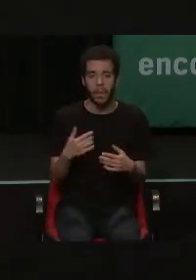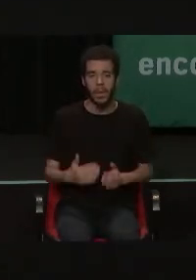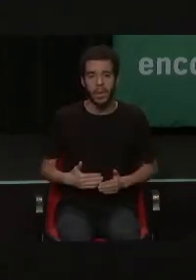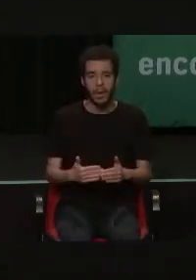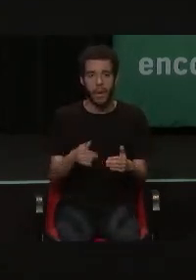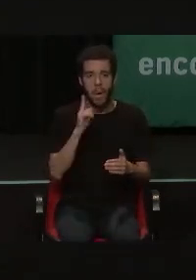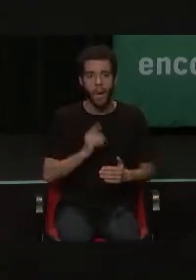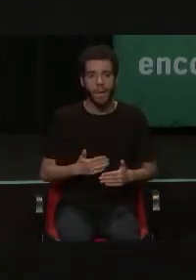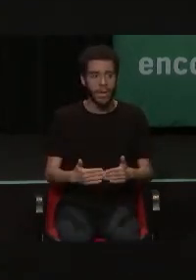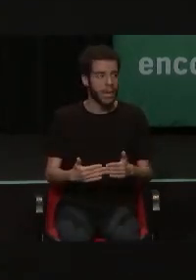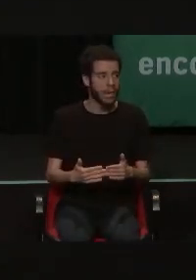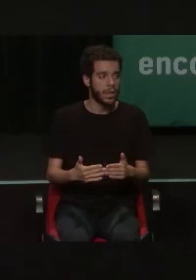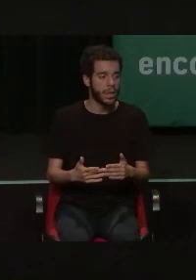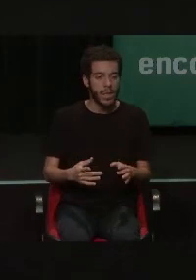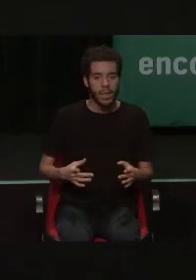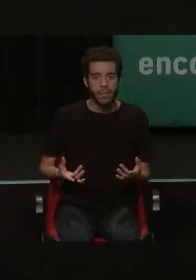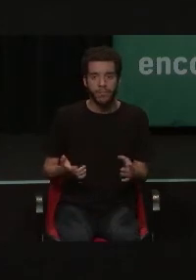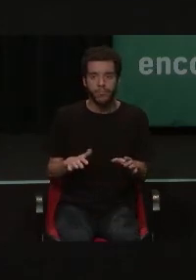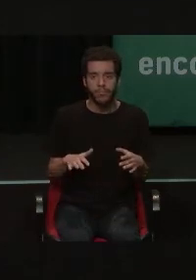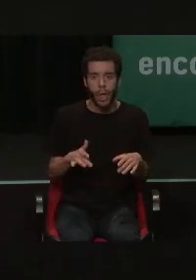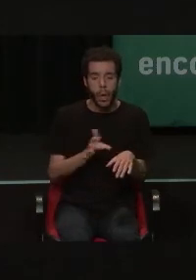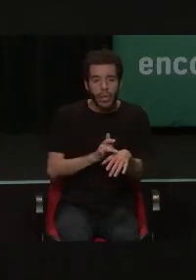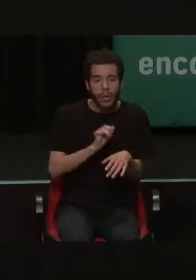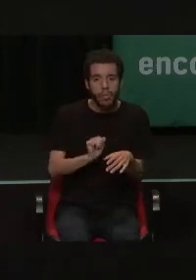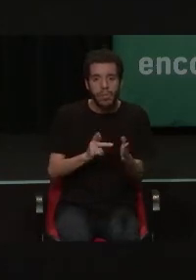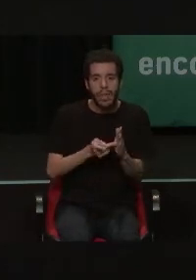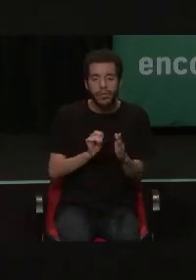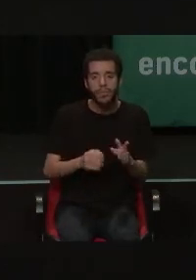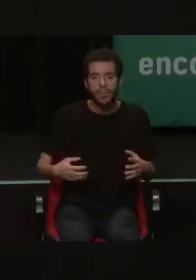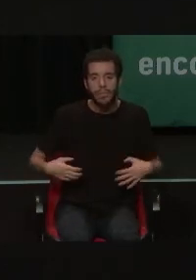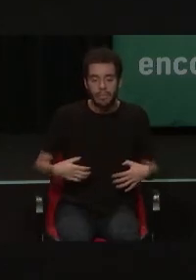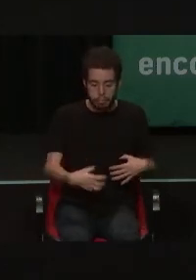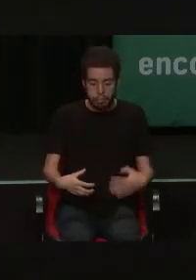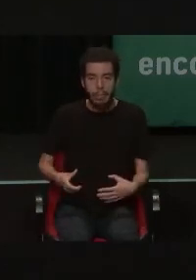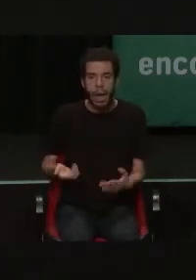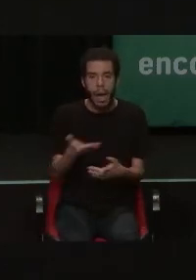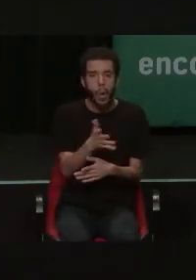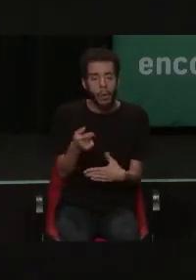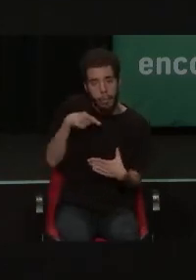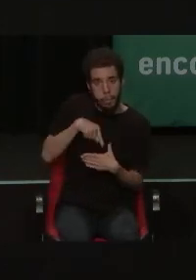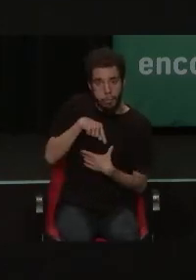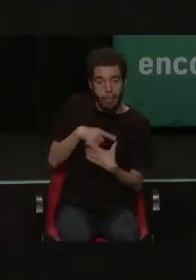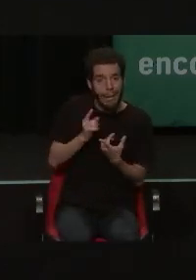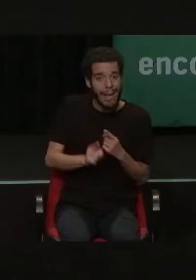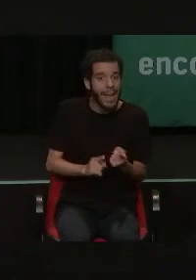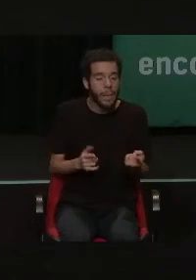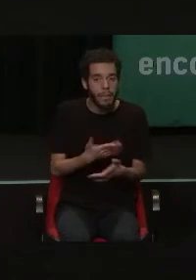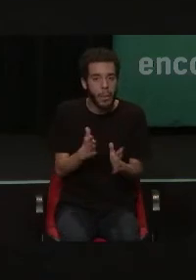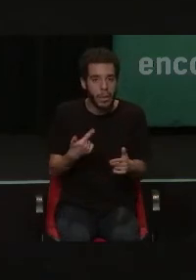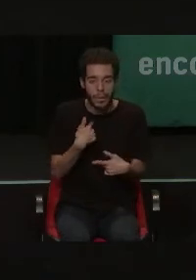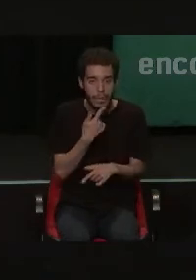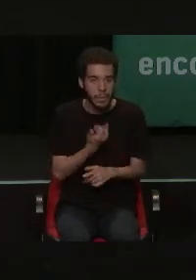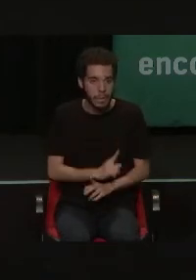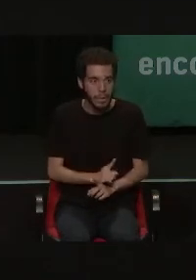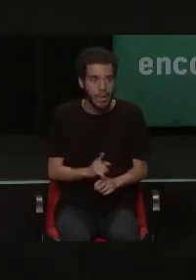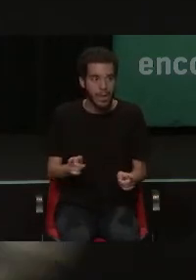Onde é que coloca o sensor na barriga da minha grávida? Eu não percebi bem exatamente o que é que ele está a medir para ser útil